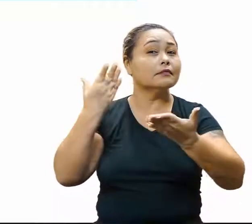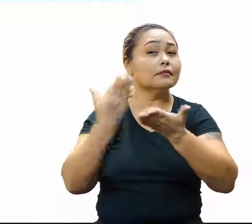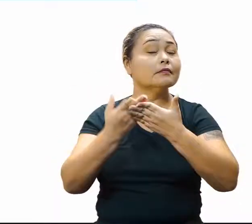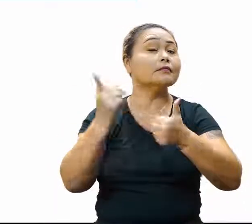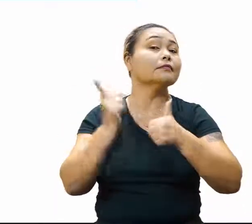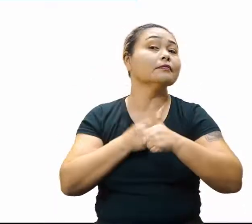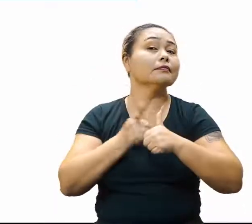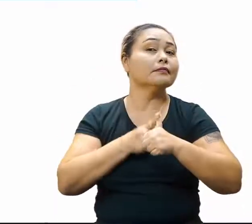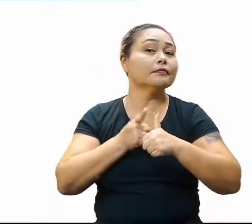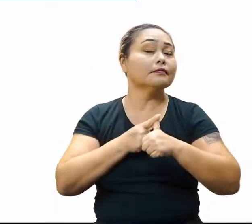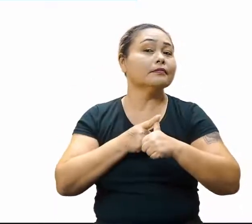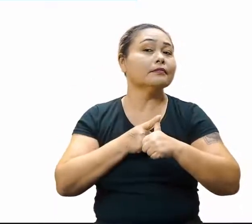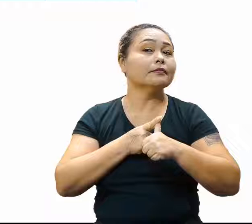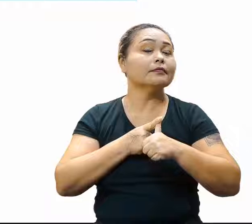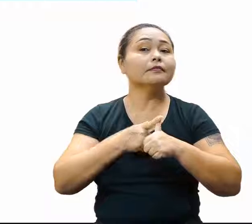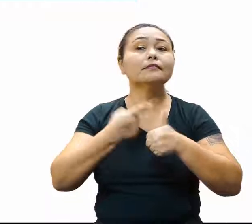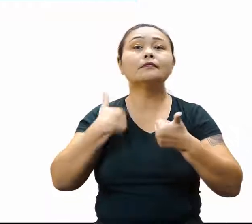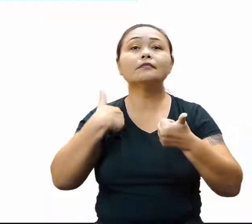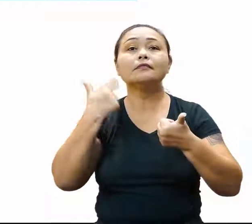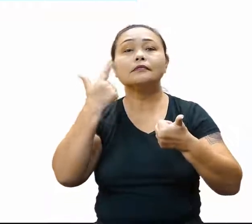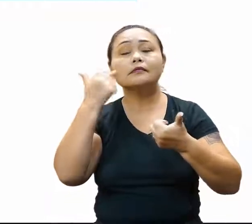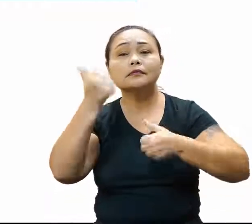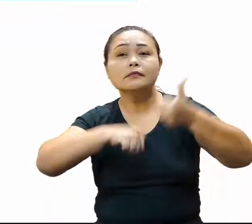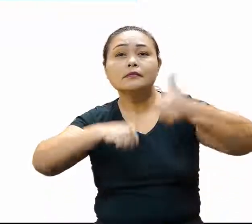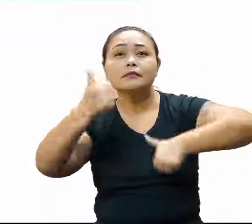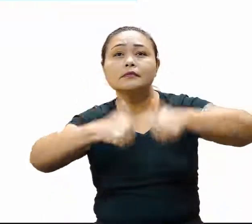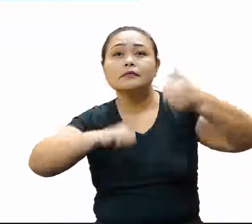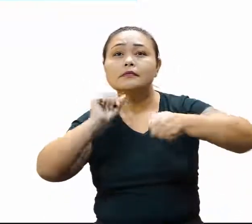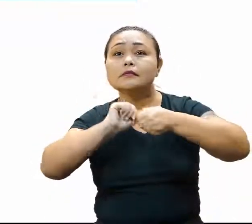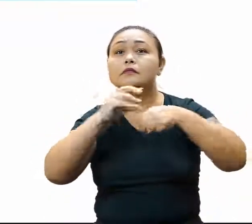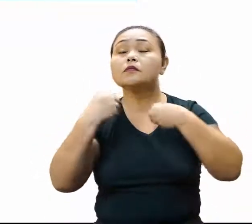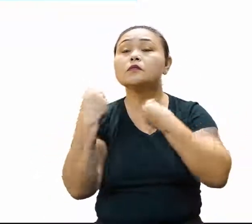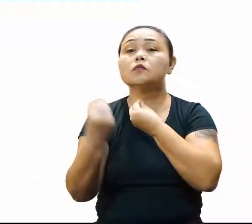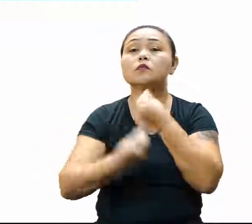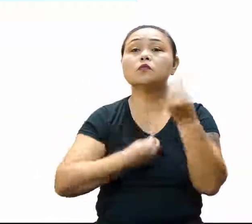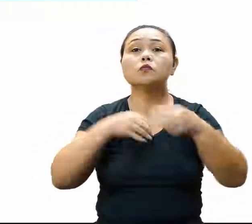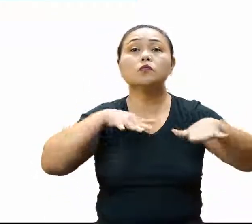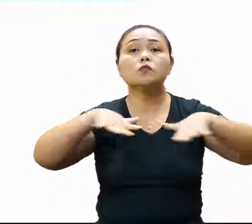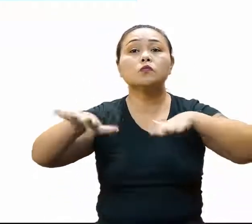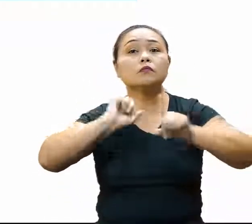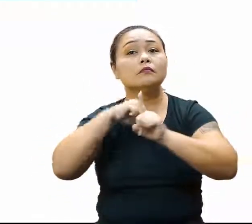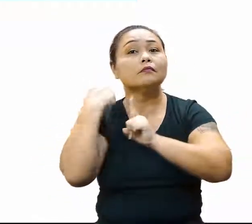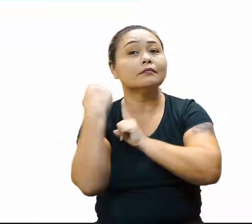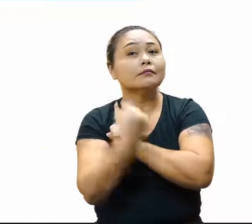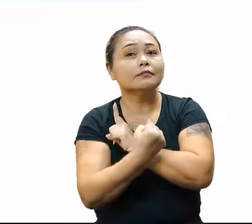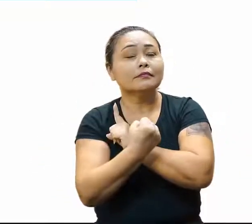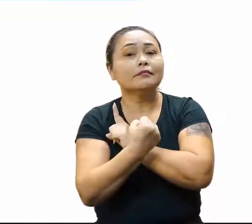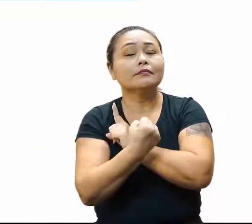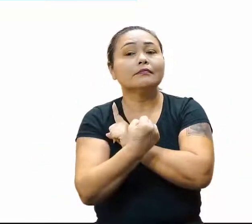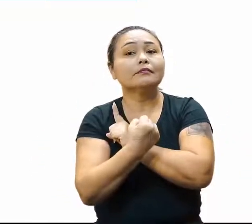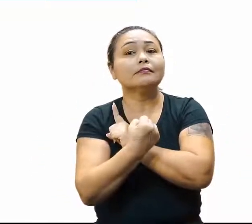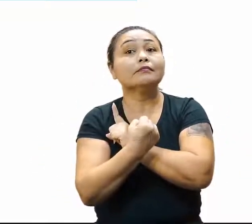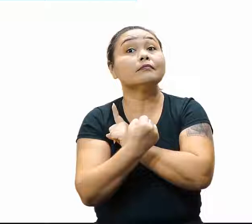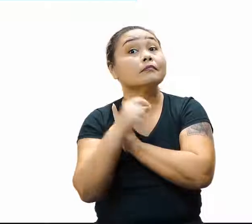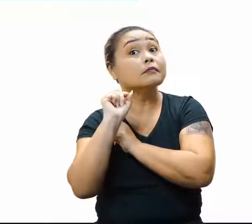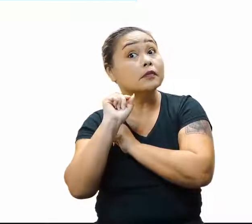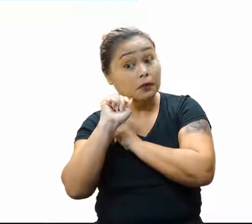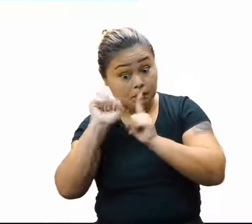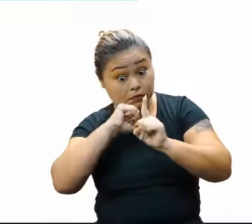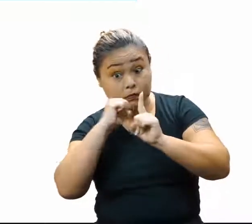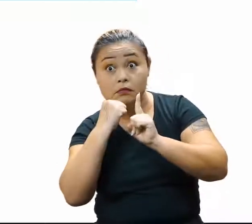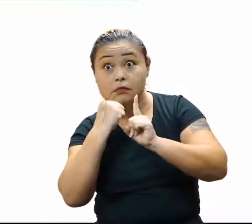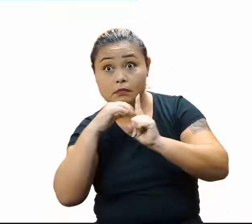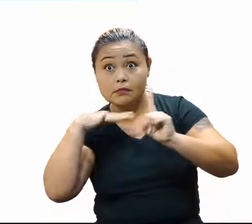tu tens que analisar a atuação dos movimentos sociais que